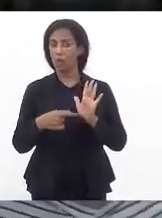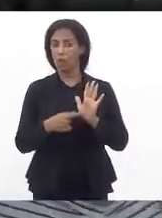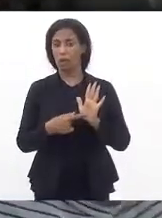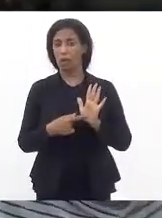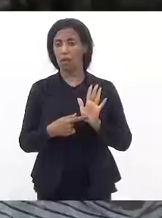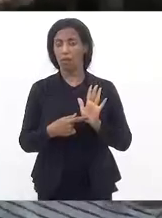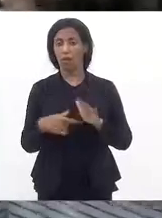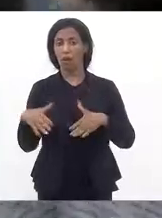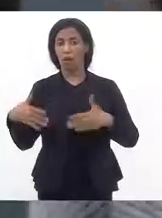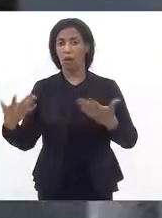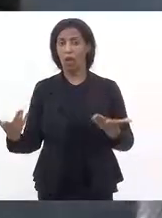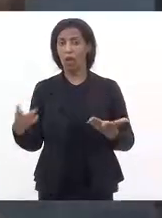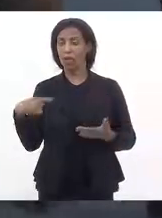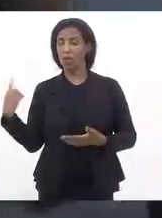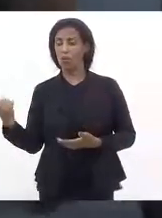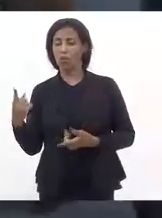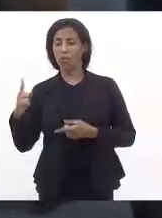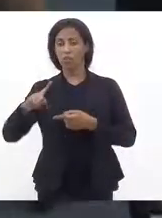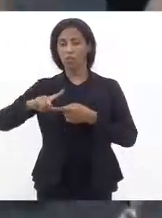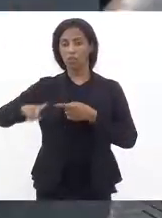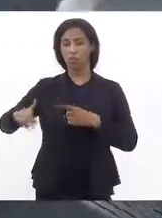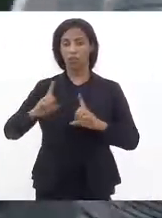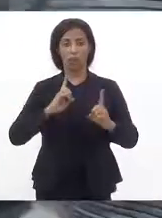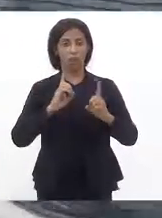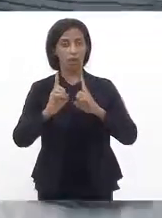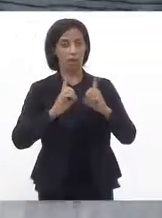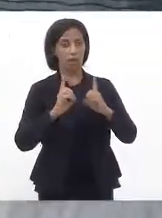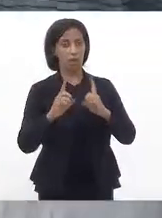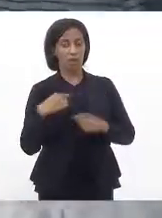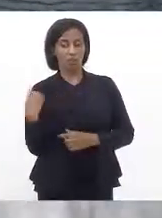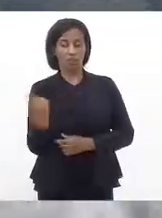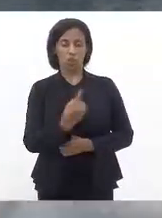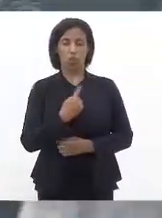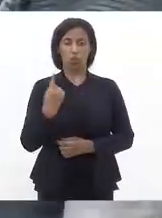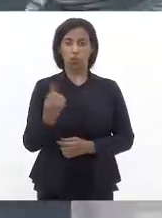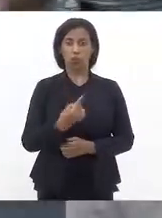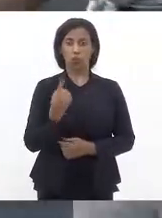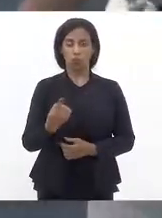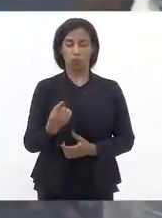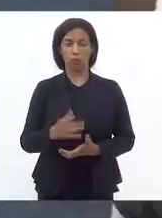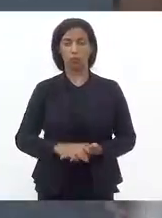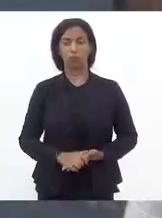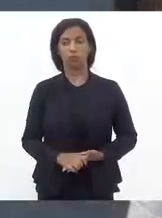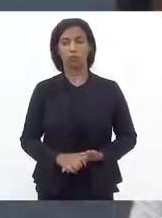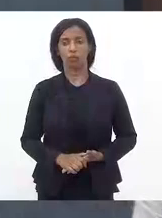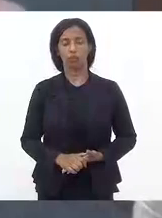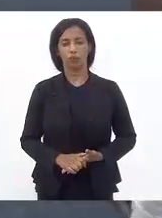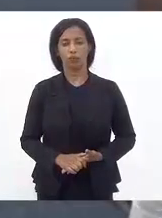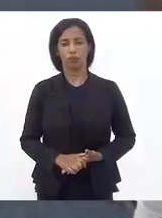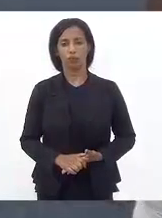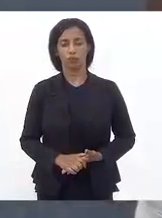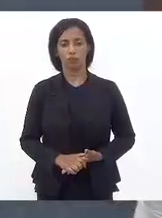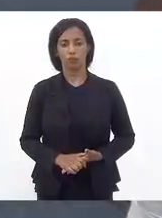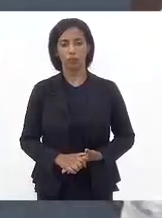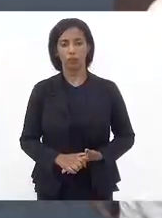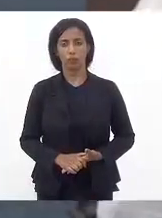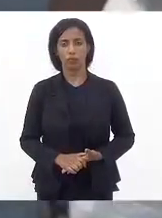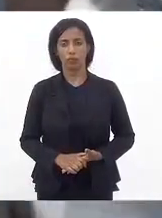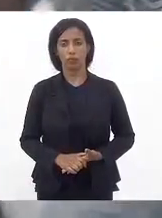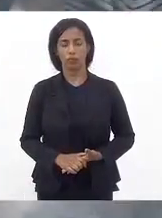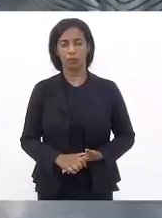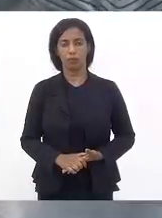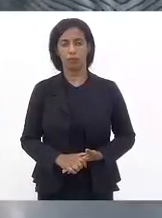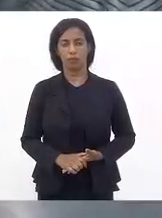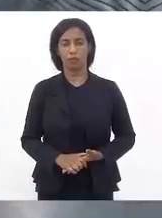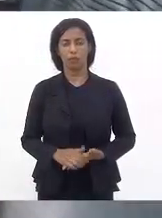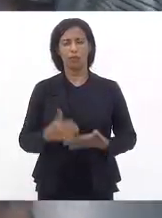aí quando a criança perde levate nós somos nós dali problema cuidado respeito a deputado Alana Presidente